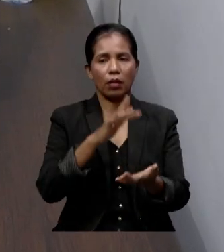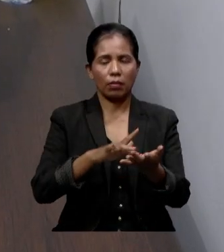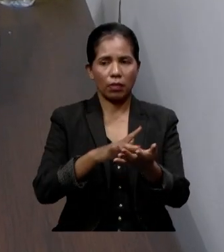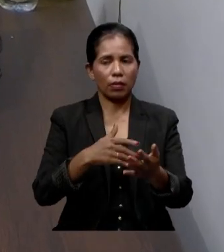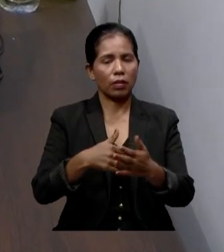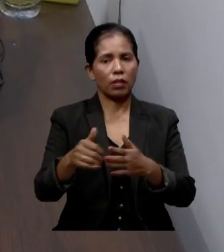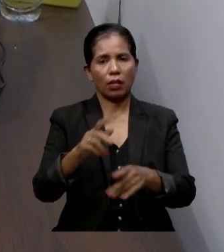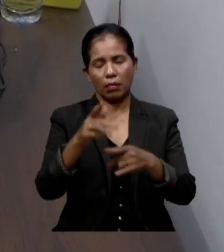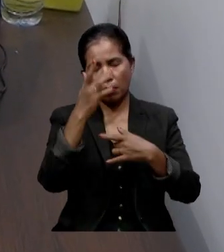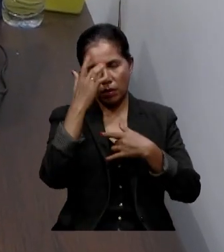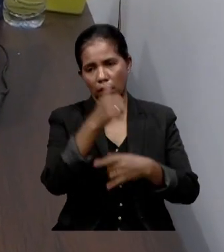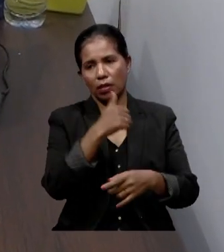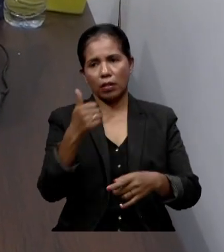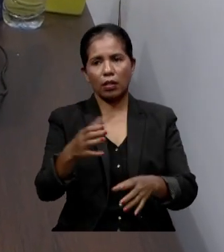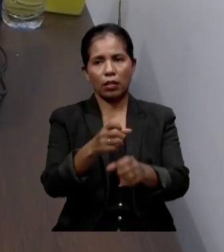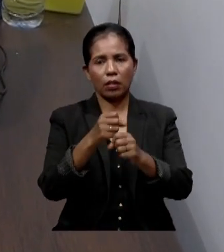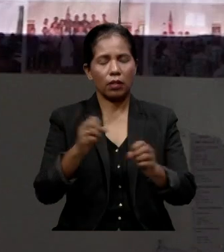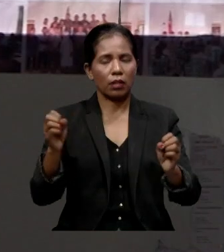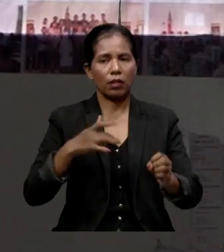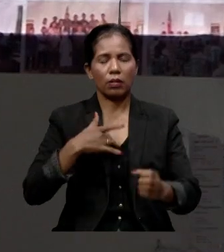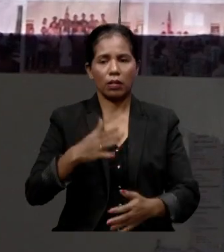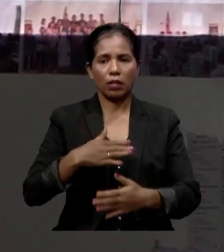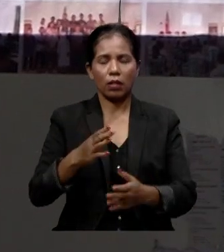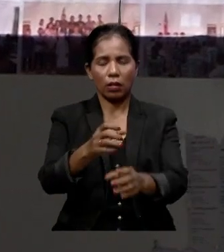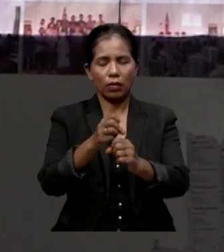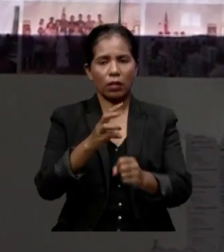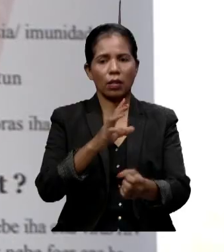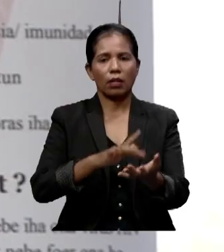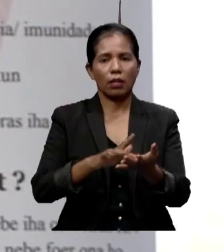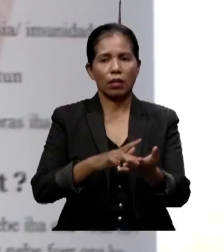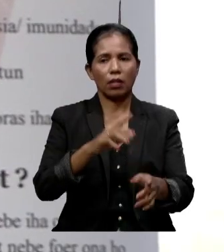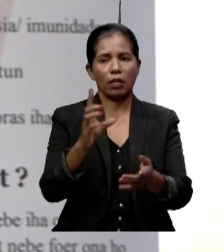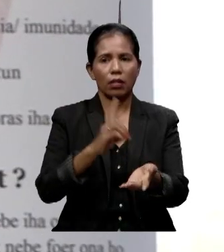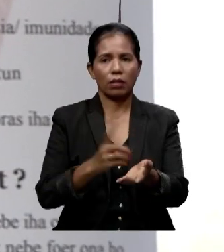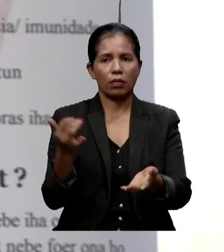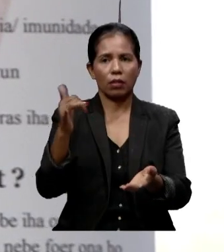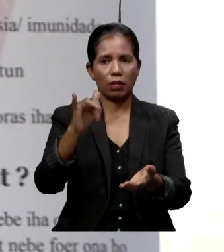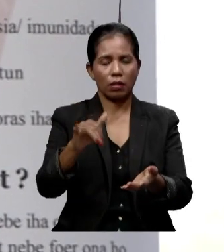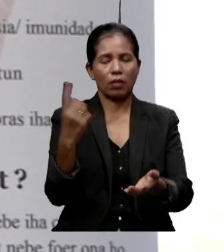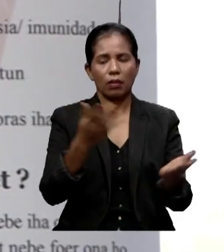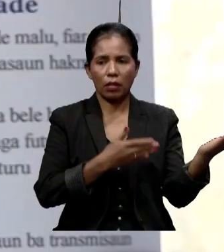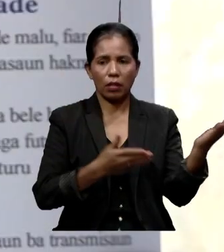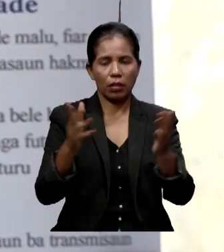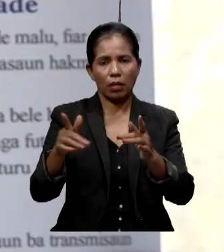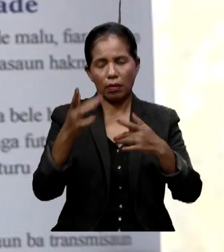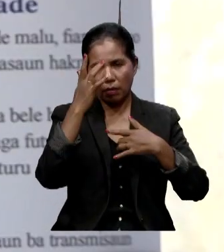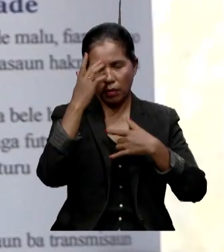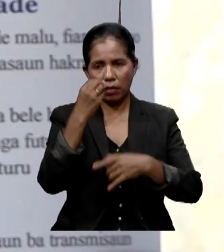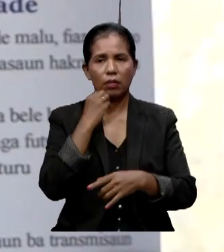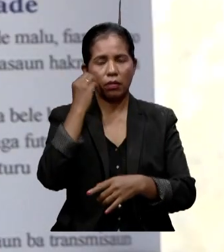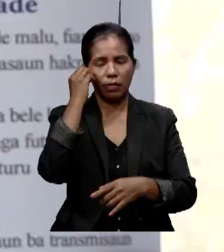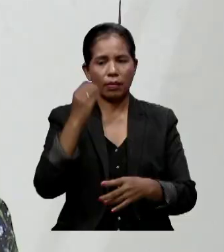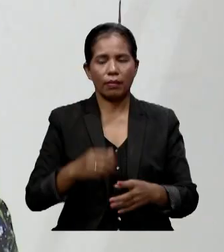labara que a paciente balon senti ladung confortável, ato foti ay moruk, nune pessoal saúde sira sempre lori ba paciente sira ni hela